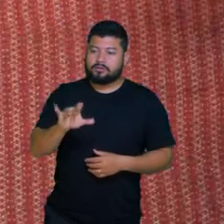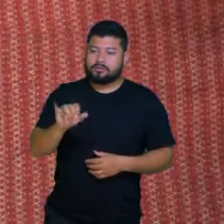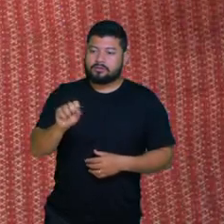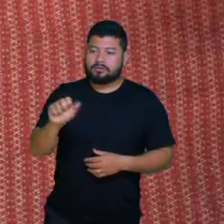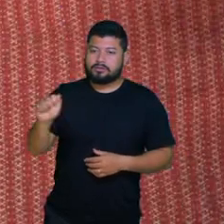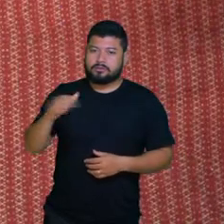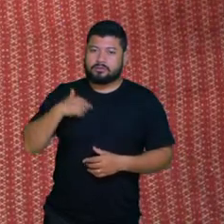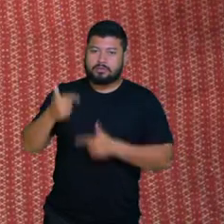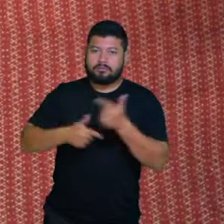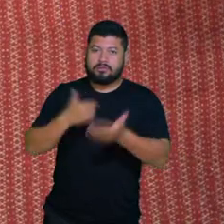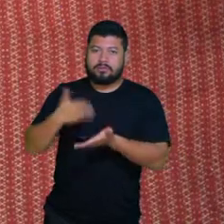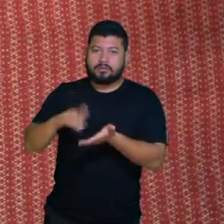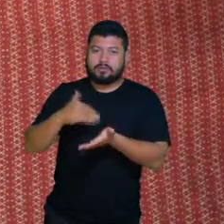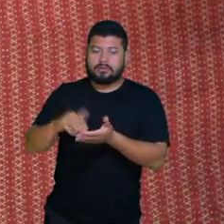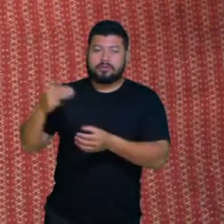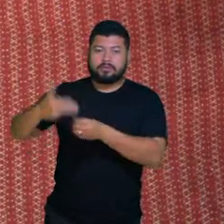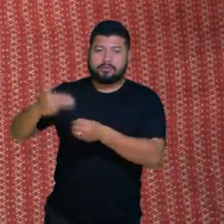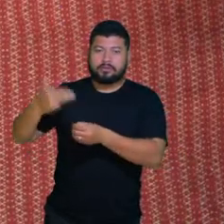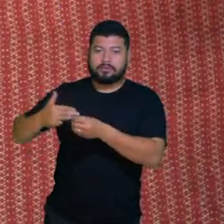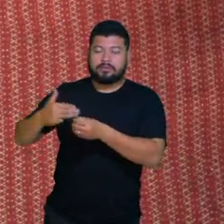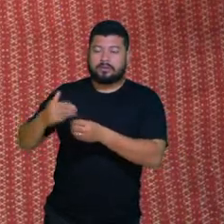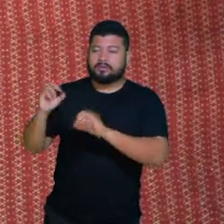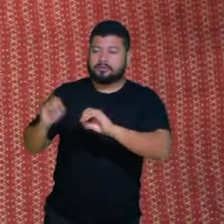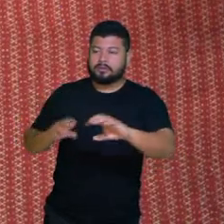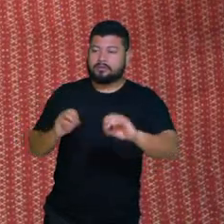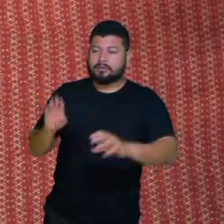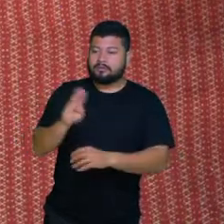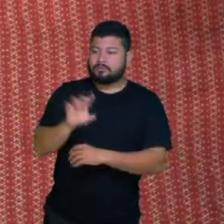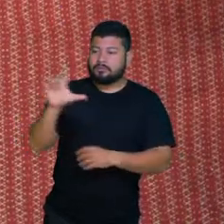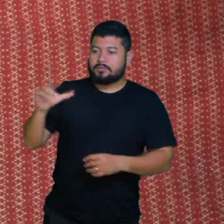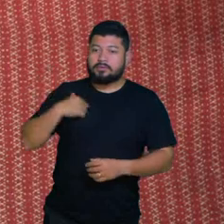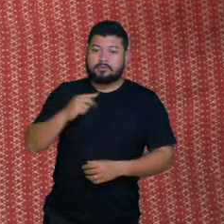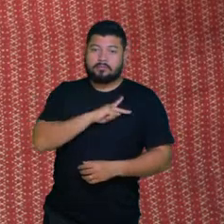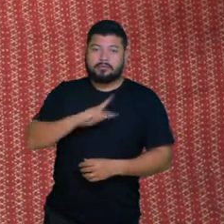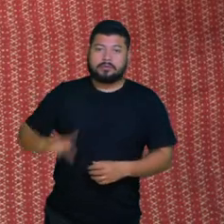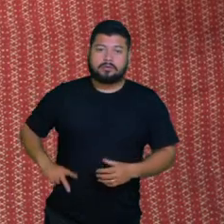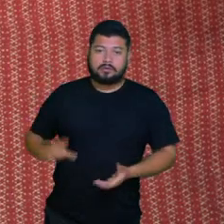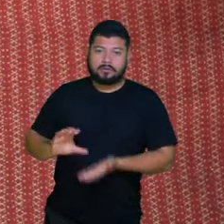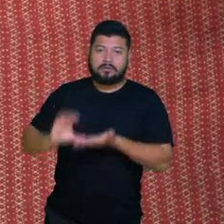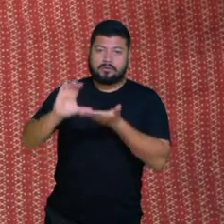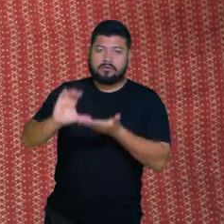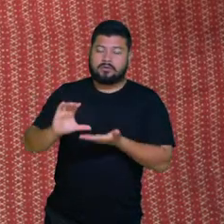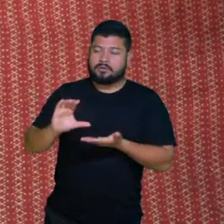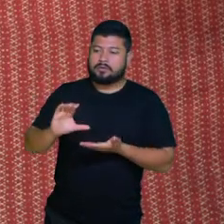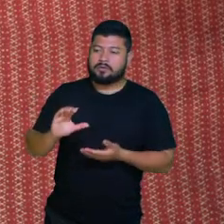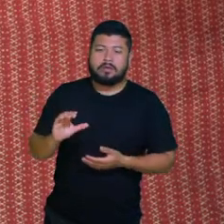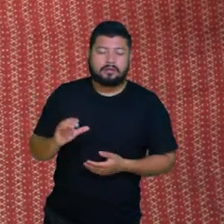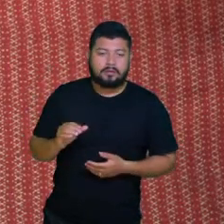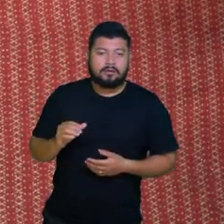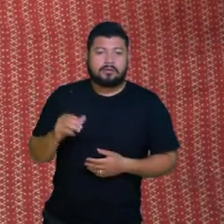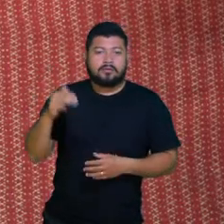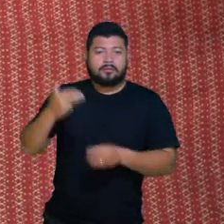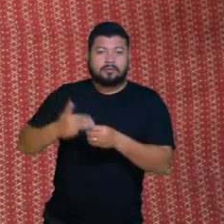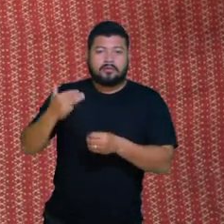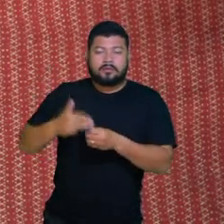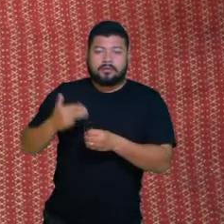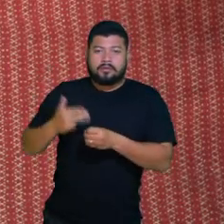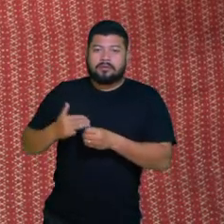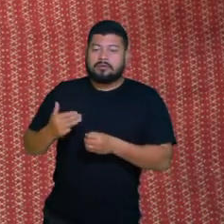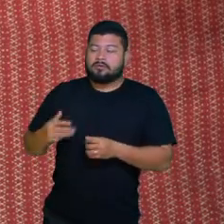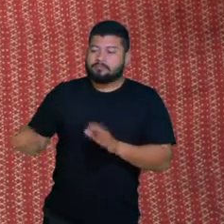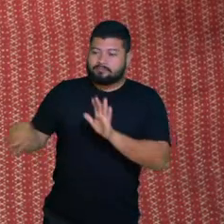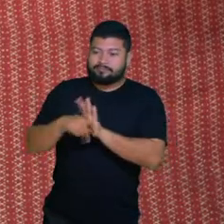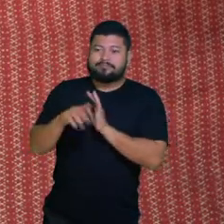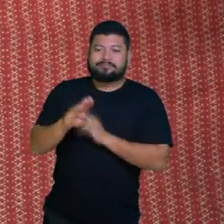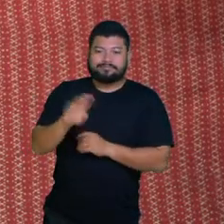Secretaria Municipal de Educação de Blumenau e sou Presidente do Conselho Municipal de Educação também de Blumenau então eu trago dois